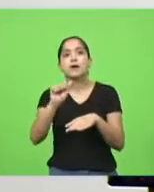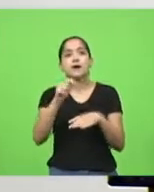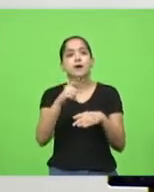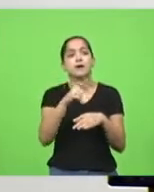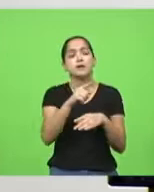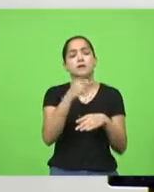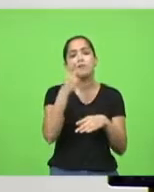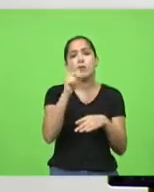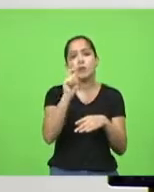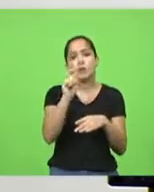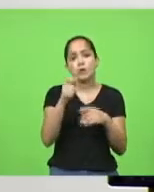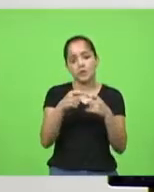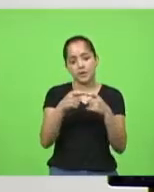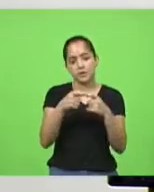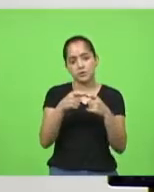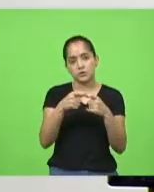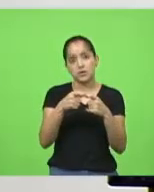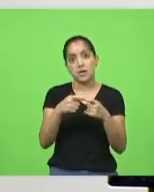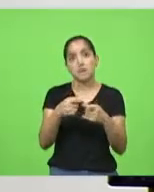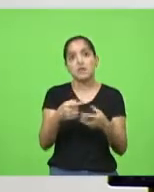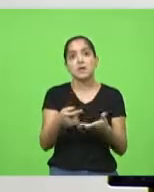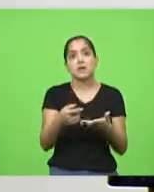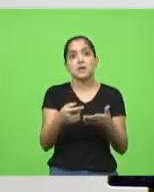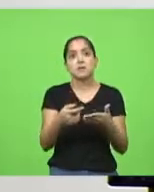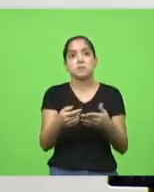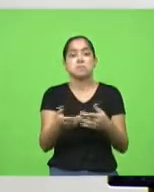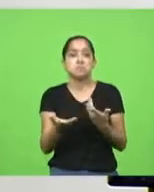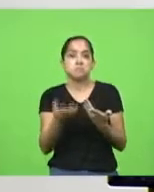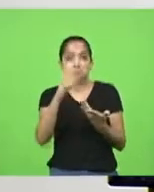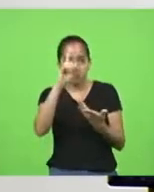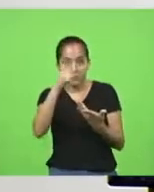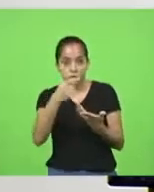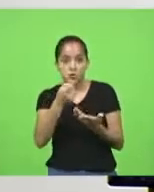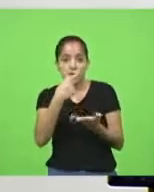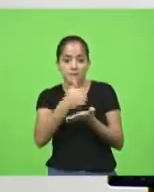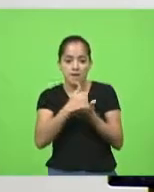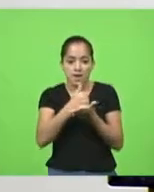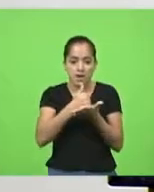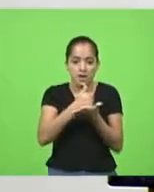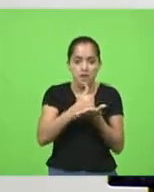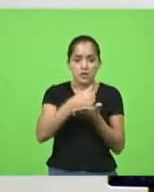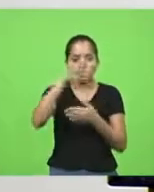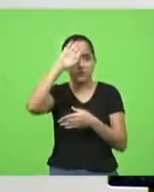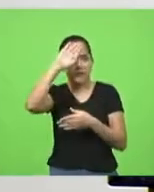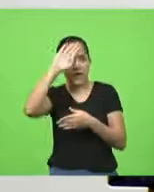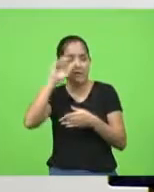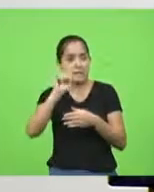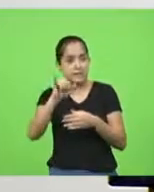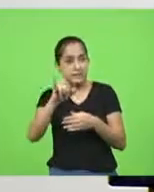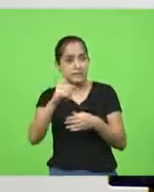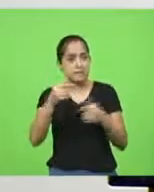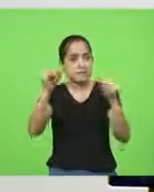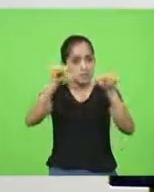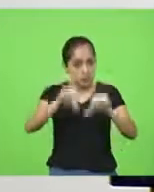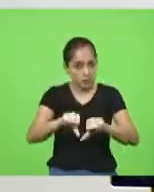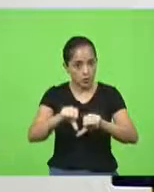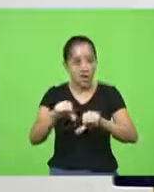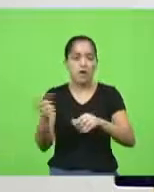falou? O médico me deu dipirona e disse que é para ir para casa para ver se eu tenho febre ou dores, daí se piorar, volta para